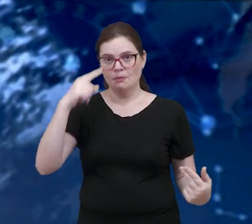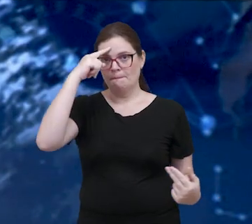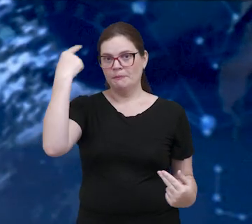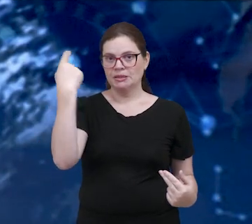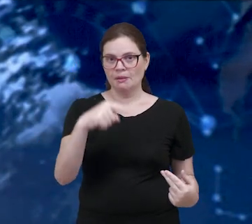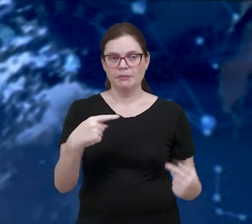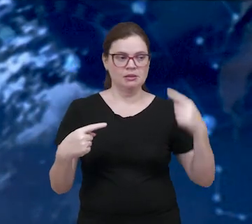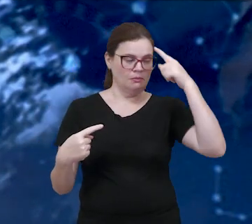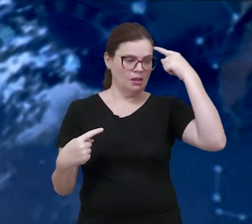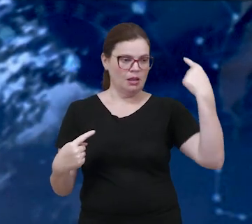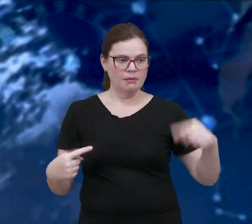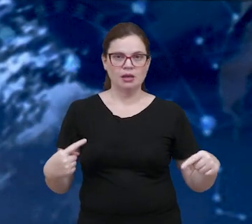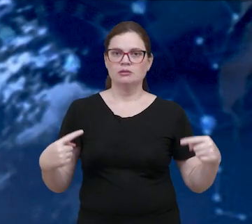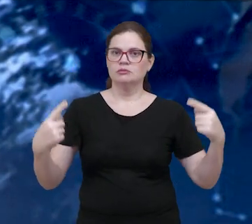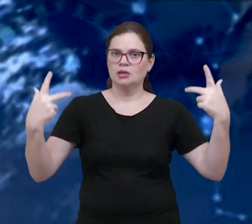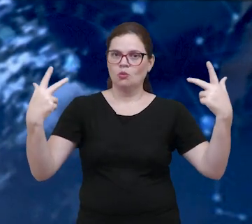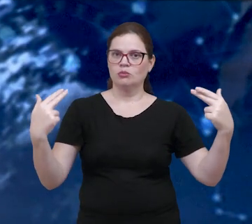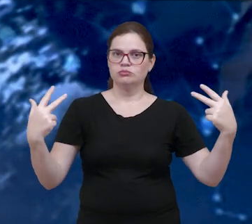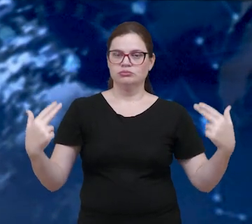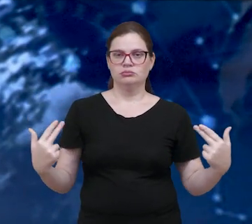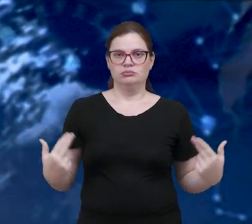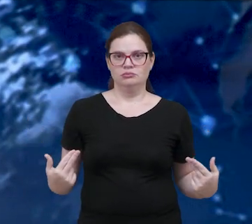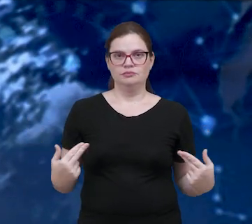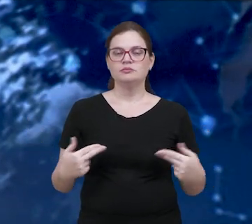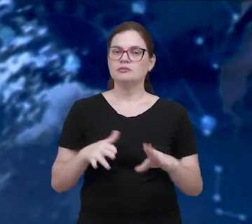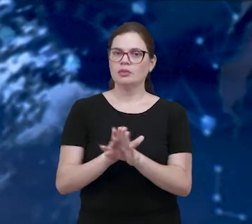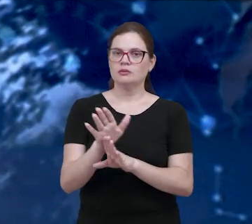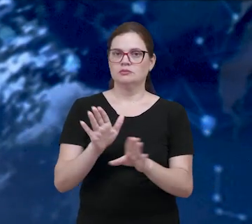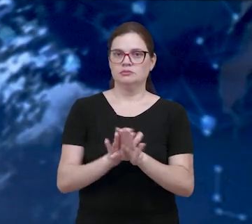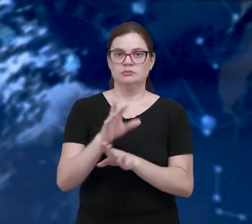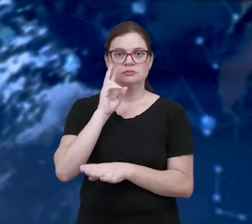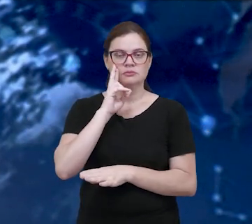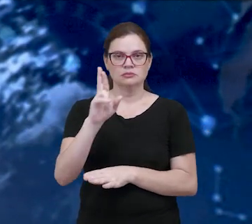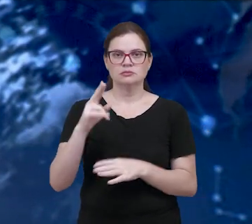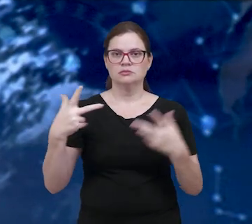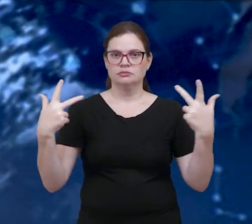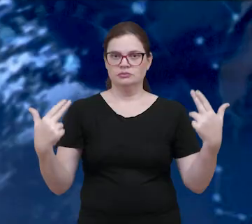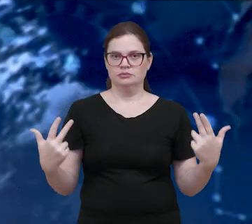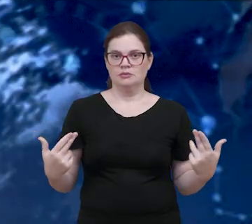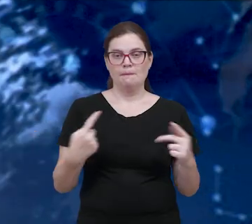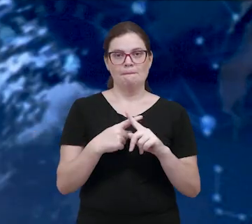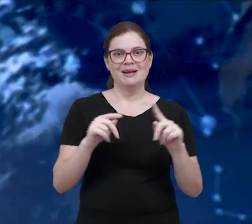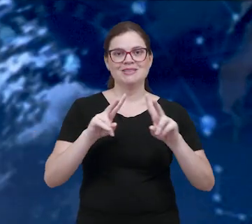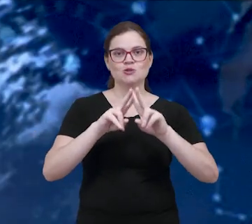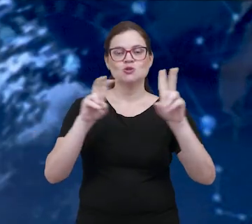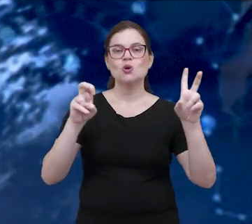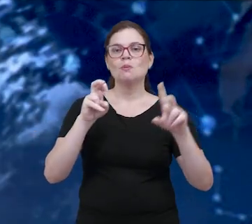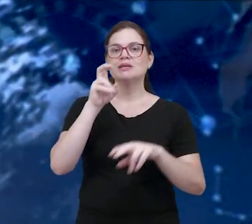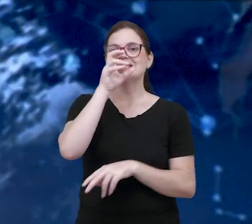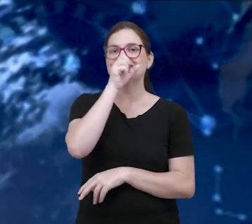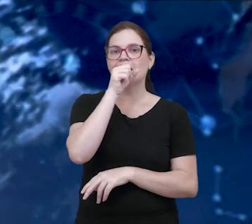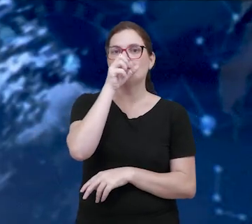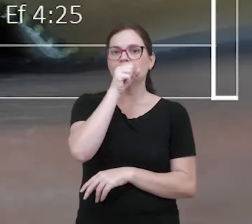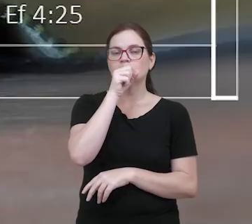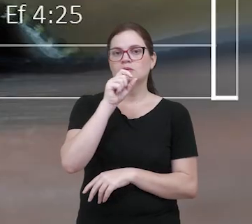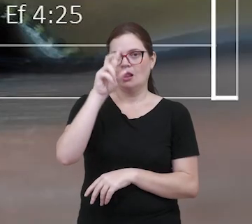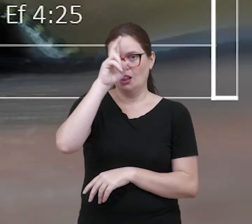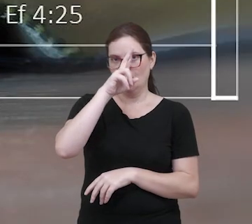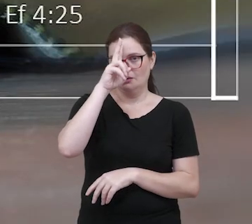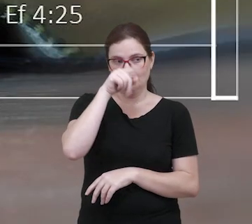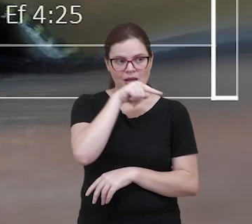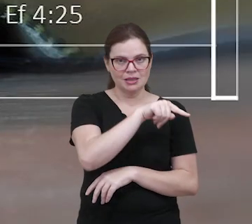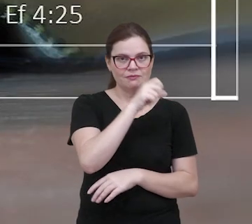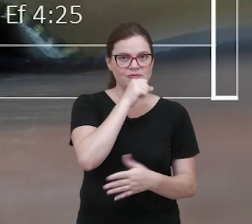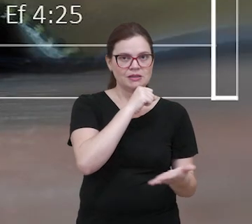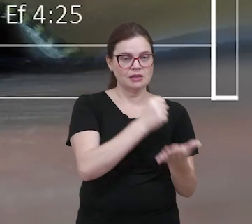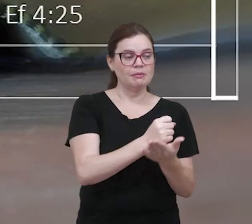em cada mandamento que as orientações do Senhor. Agora, o sábado, lembra-te de santificar